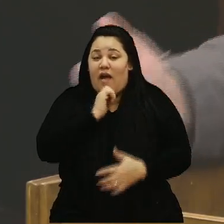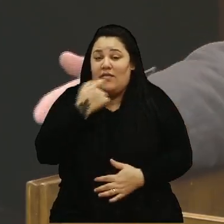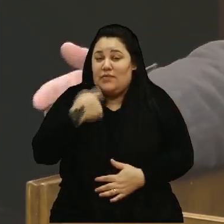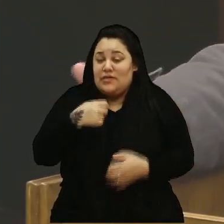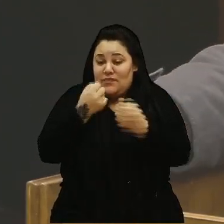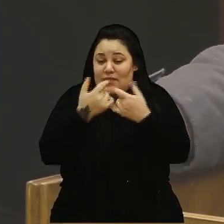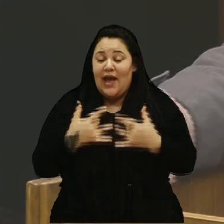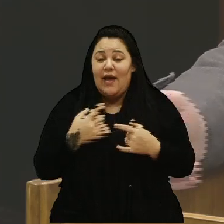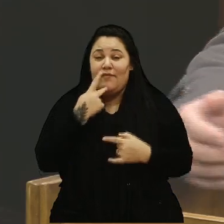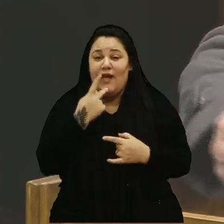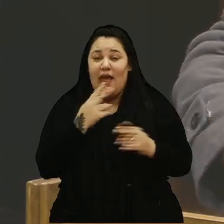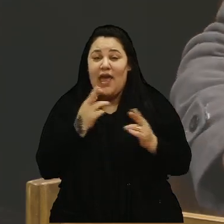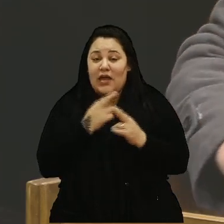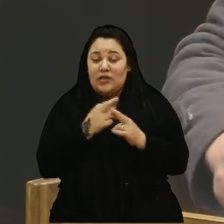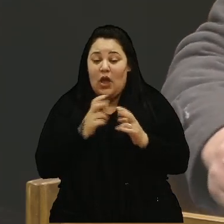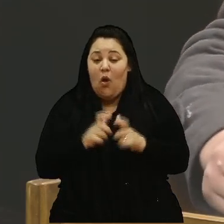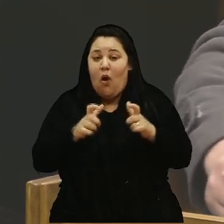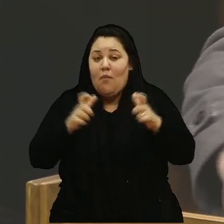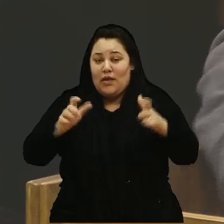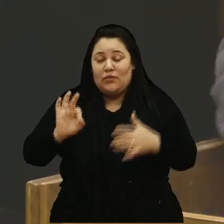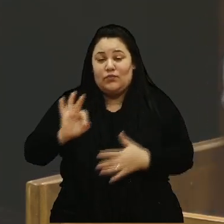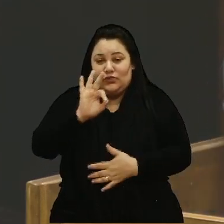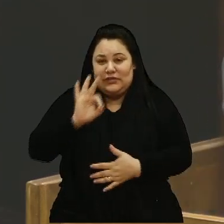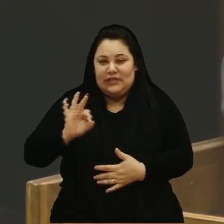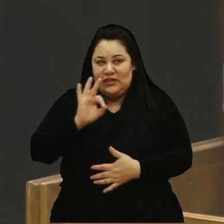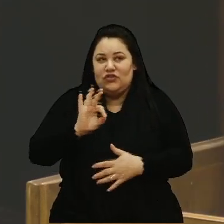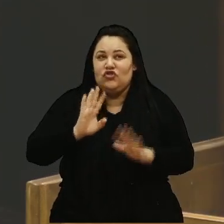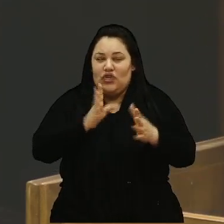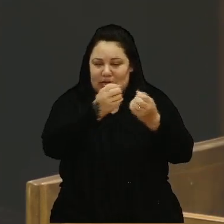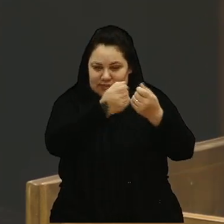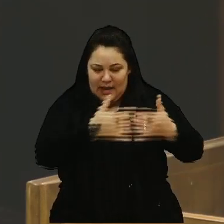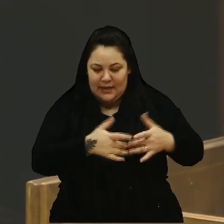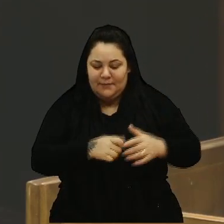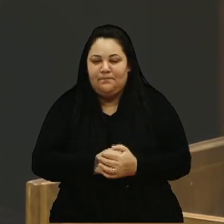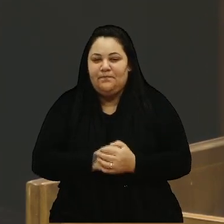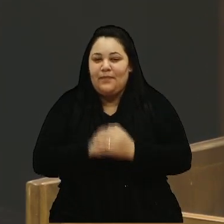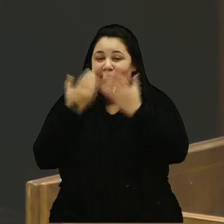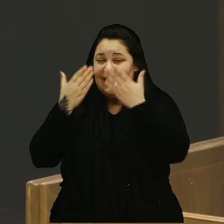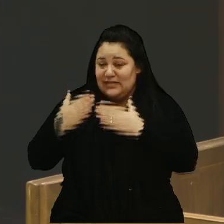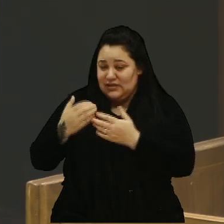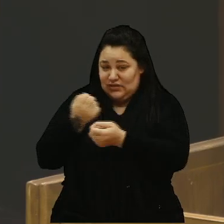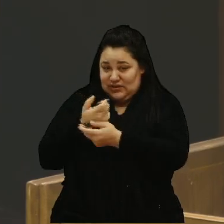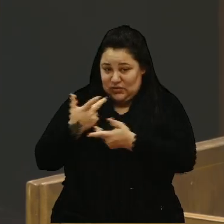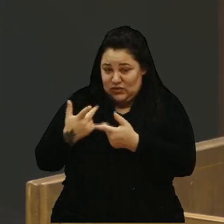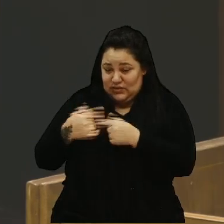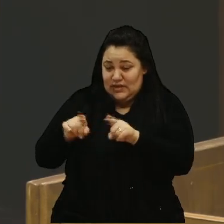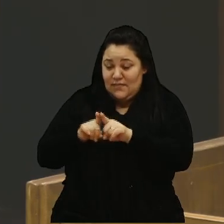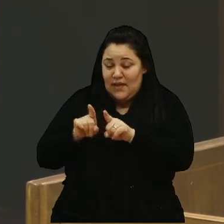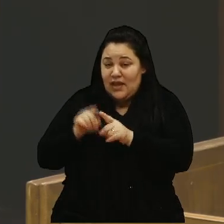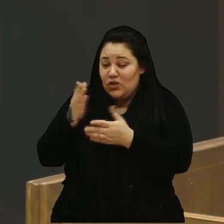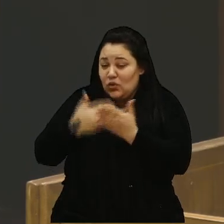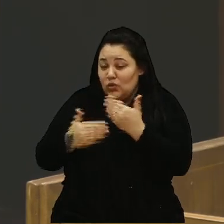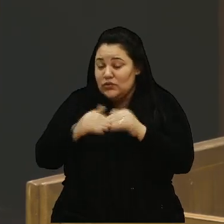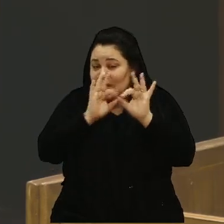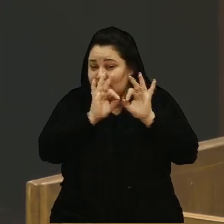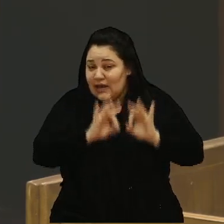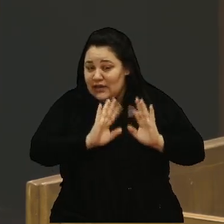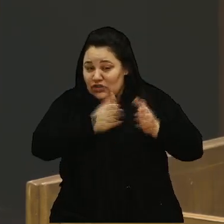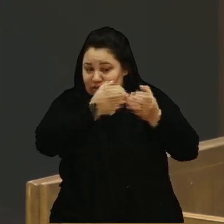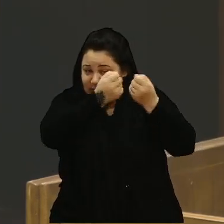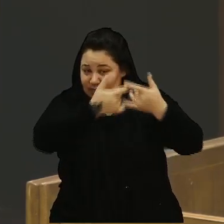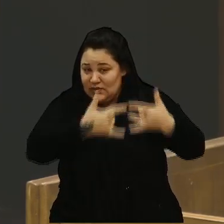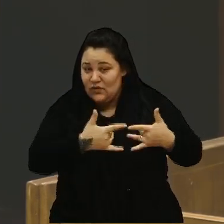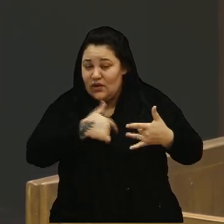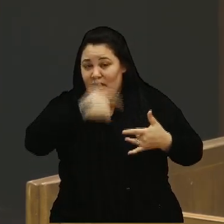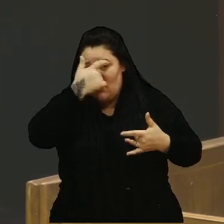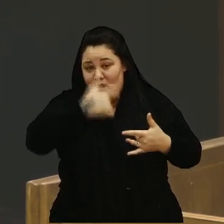respeito ao aumento, de fato, da tarifa que está posta. E considerando isso, colegas, toda essa questão que nós estamos vendo, eu acho de bom